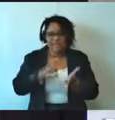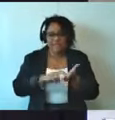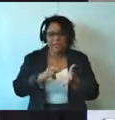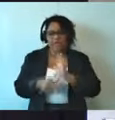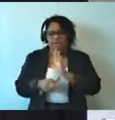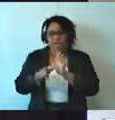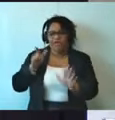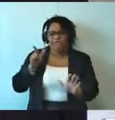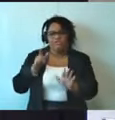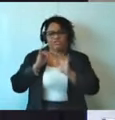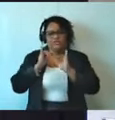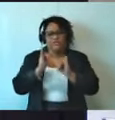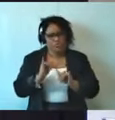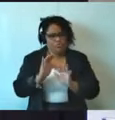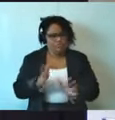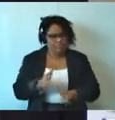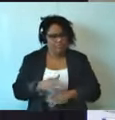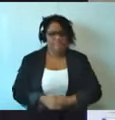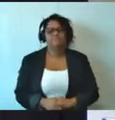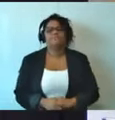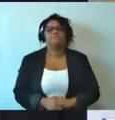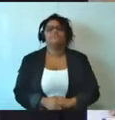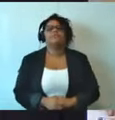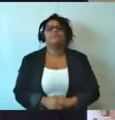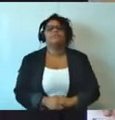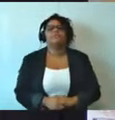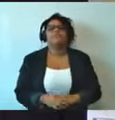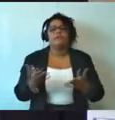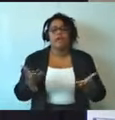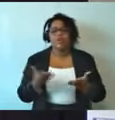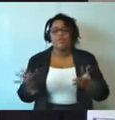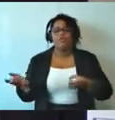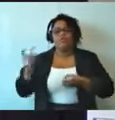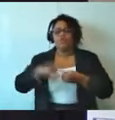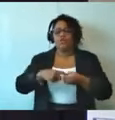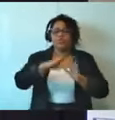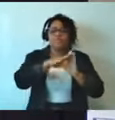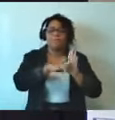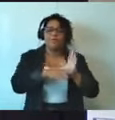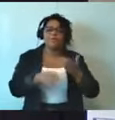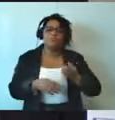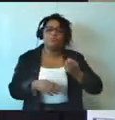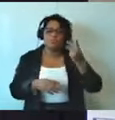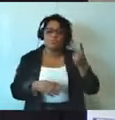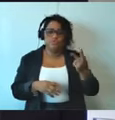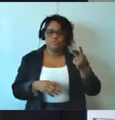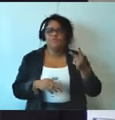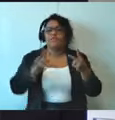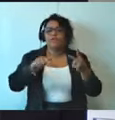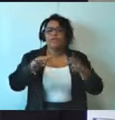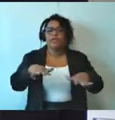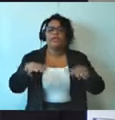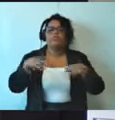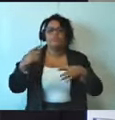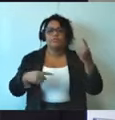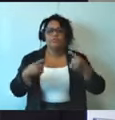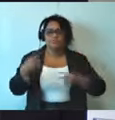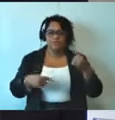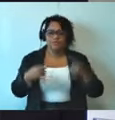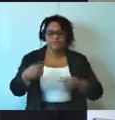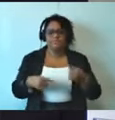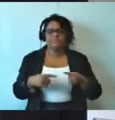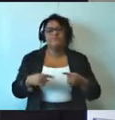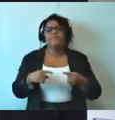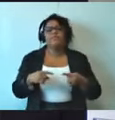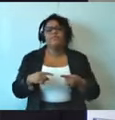E, portanto, agora eu vou retomar aqui ao início da pauta para o item número 2, que é a audiência pública, cuja finalidade é debater